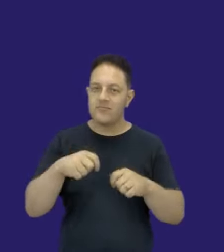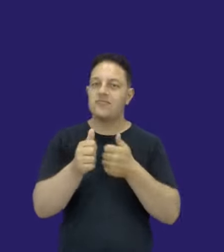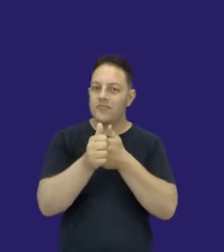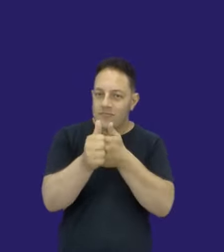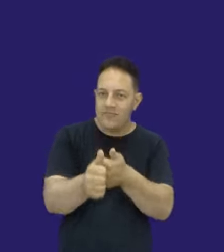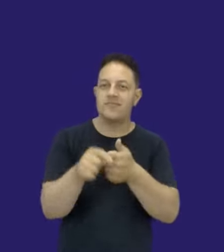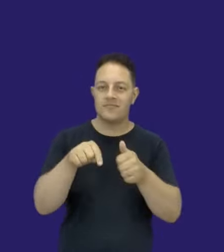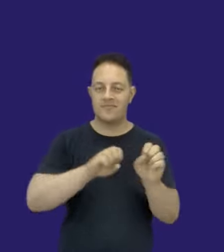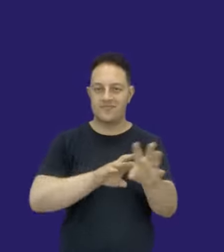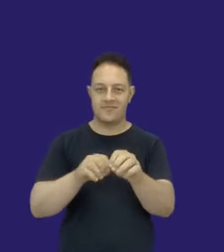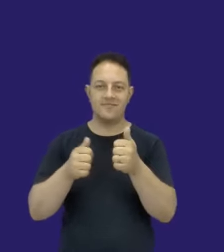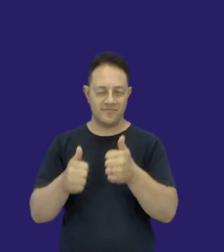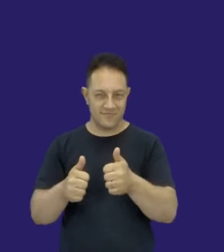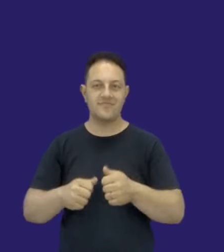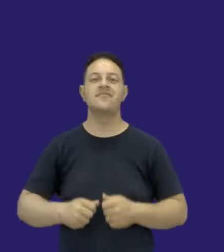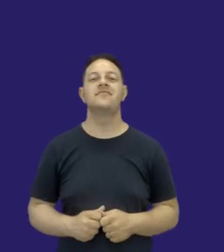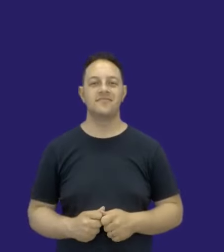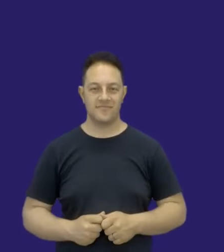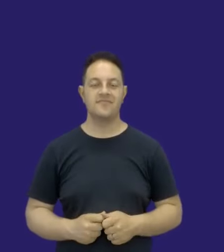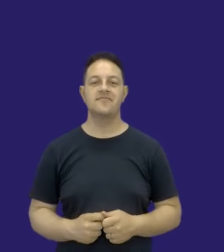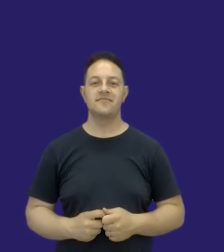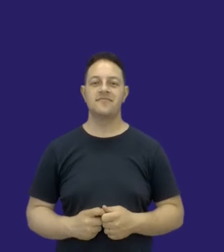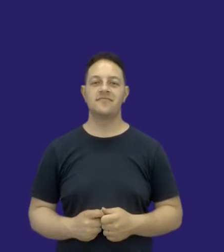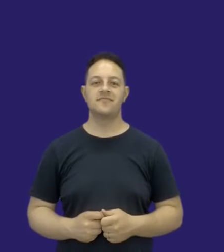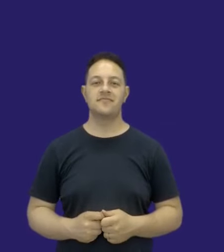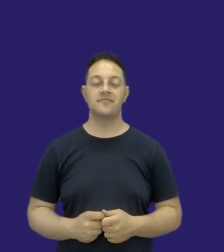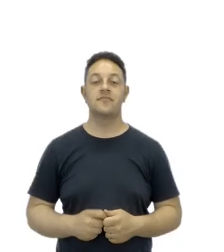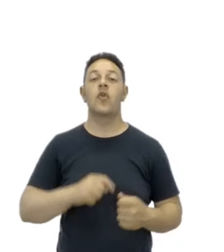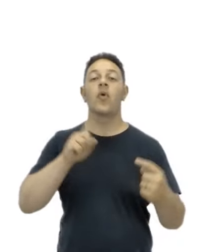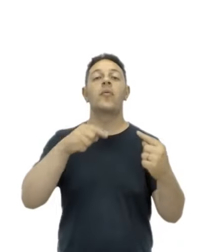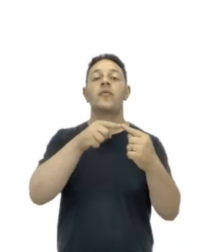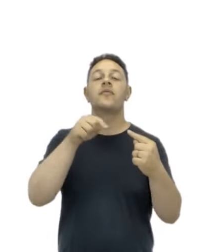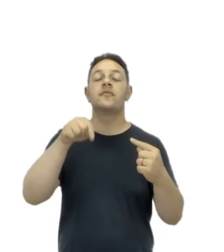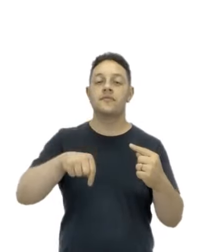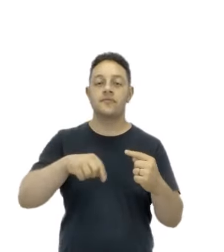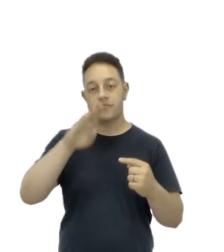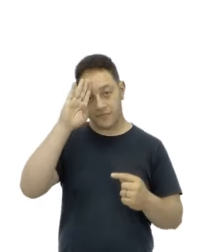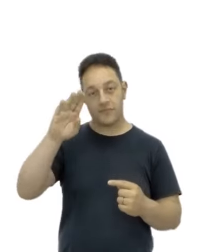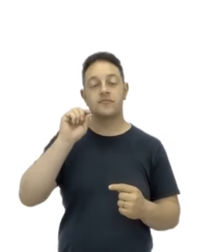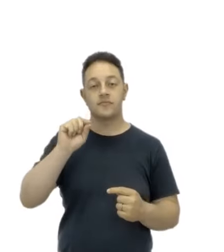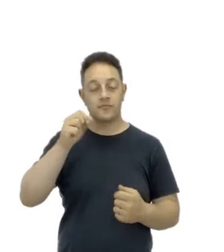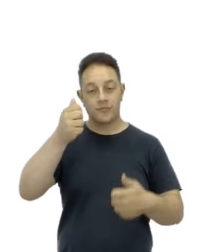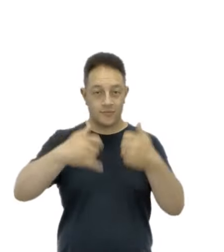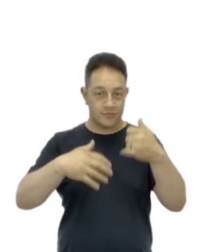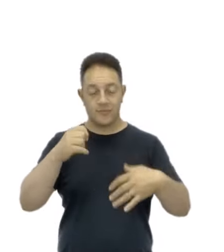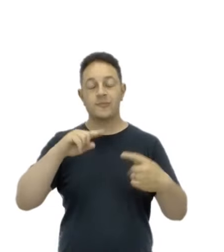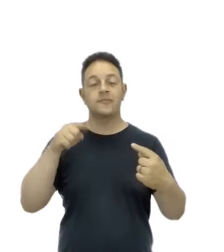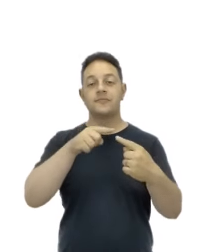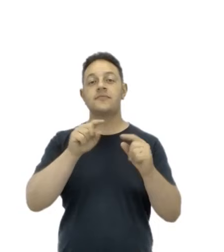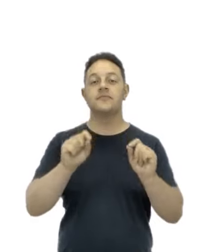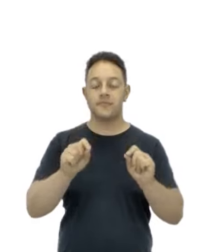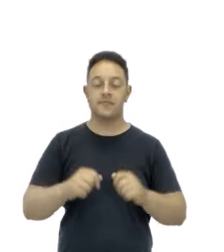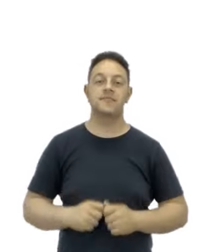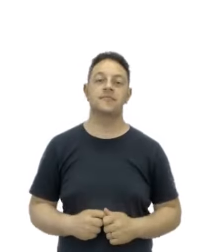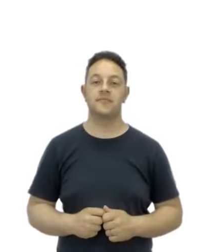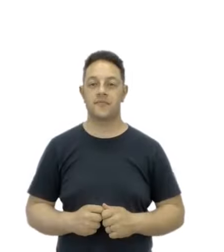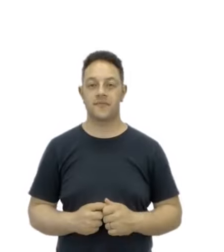acompanhar essa formação. Ok, pessoal? Os objetivos do nosso encontro hoje